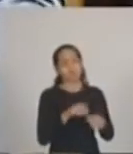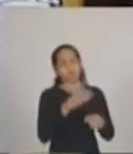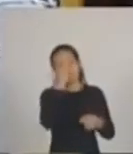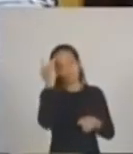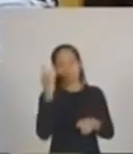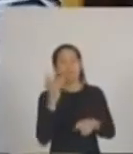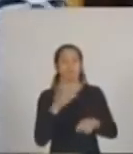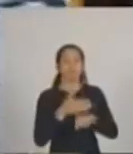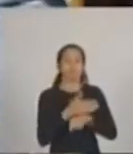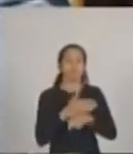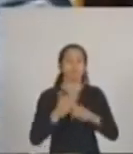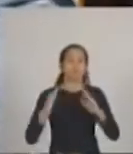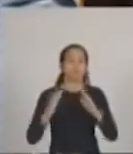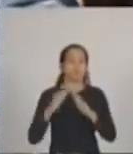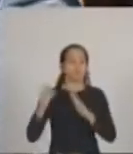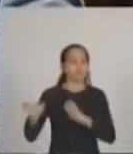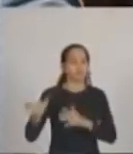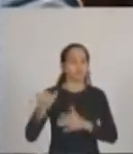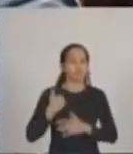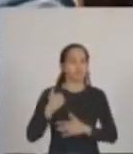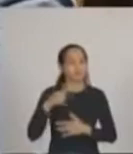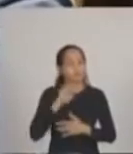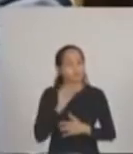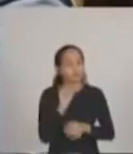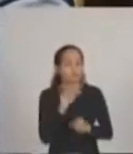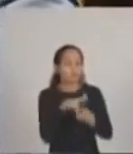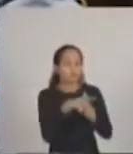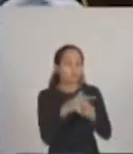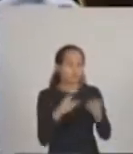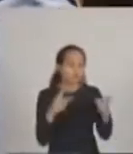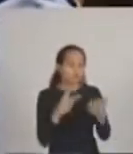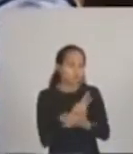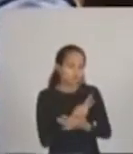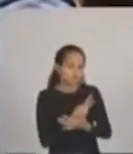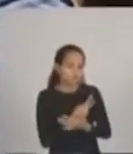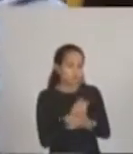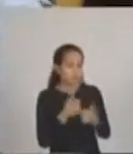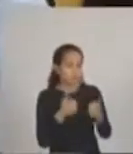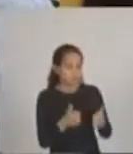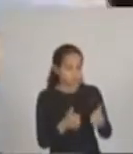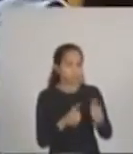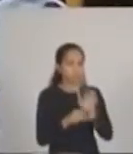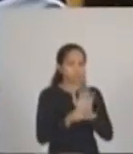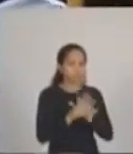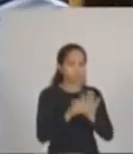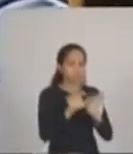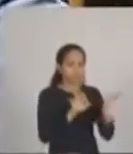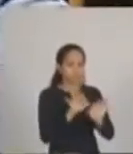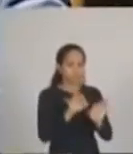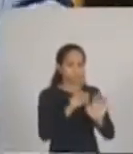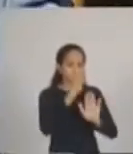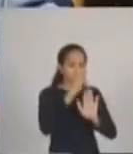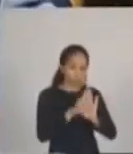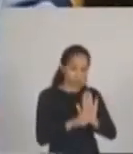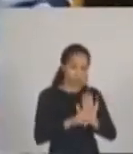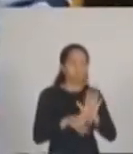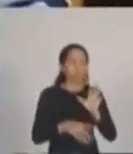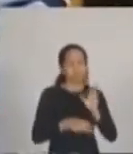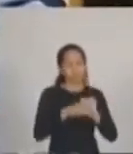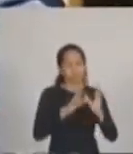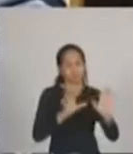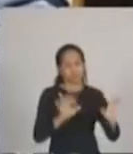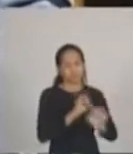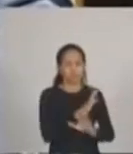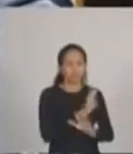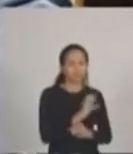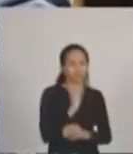da Serra, inclusive. É um pequeno ajuste, pode ser que na regulamentação do projeto já esteja contemplada, mas caso não,